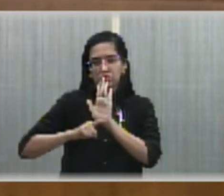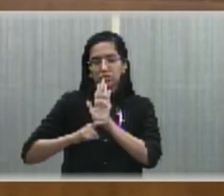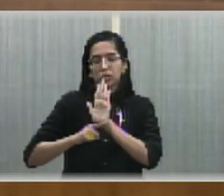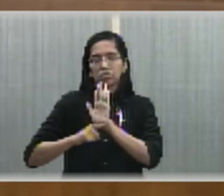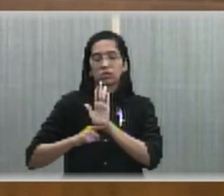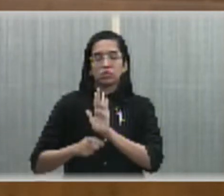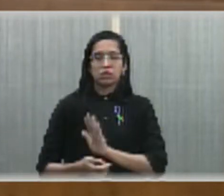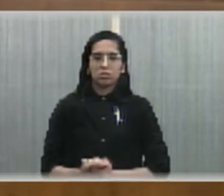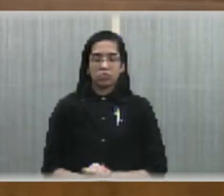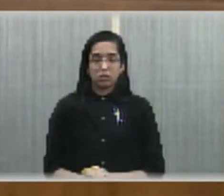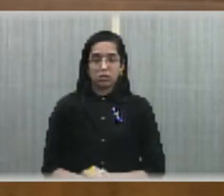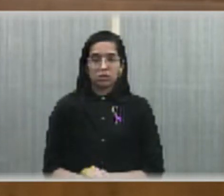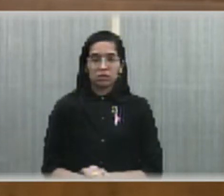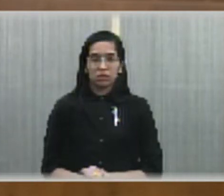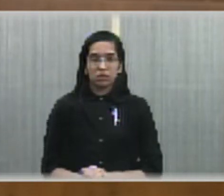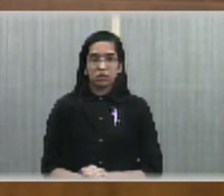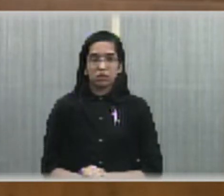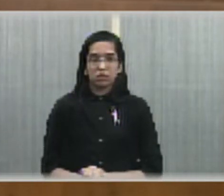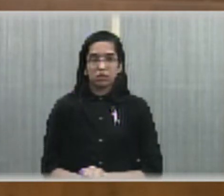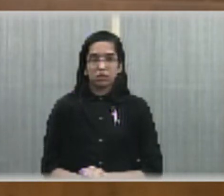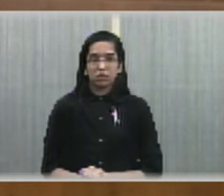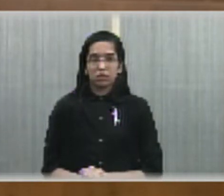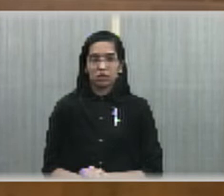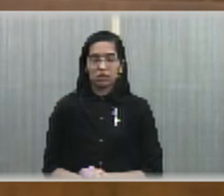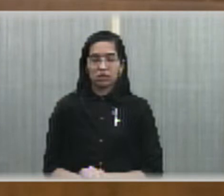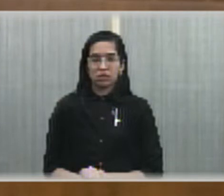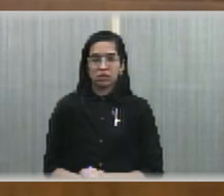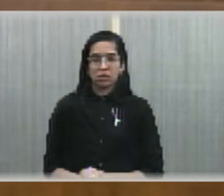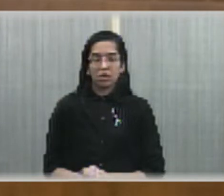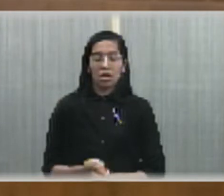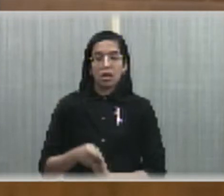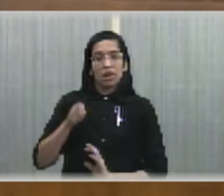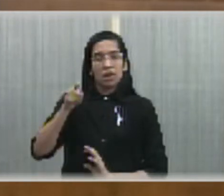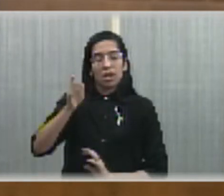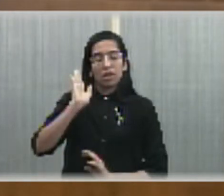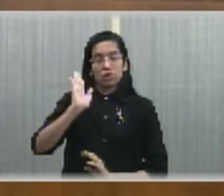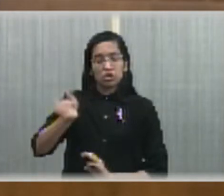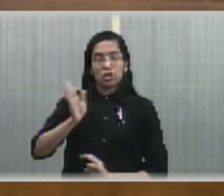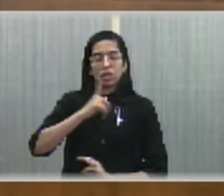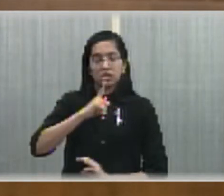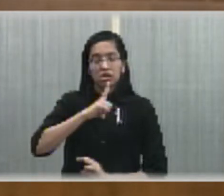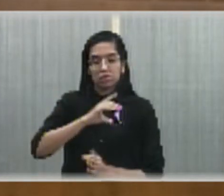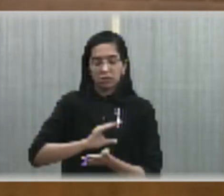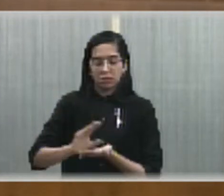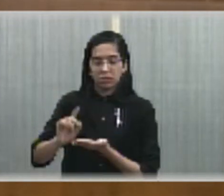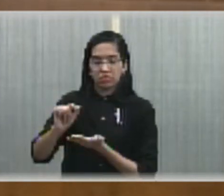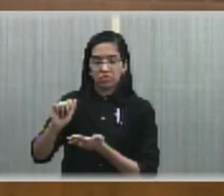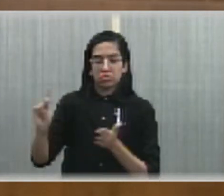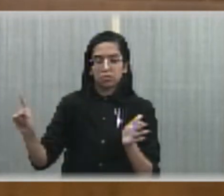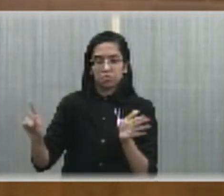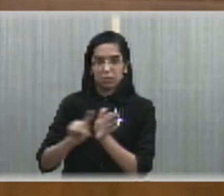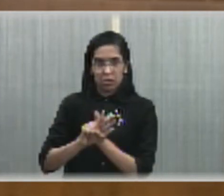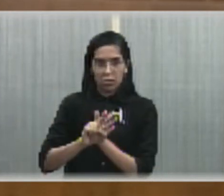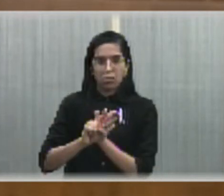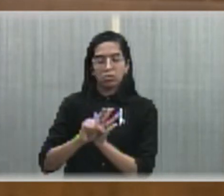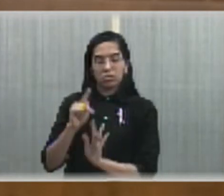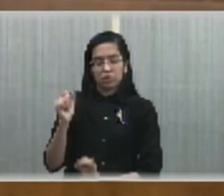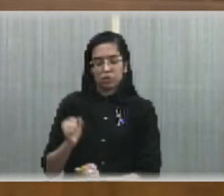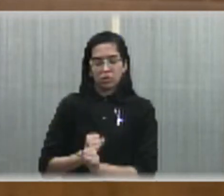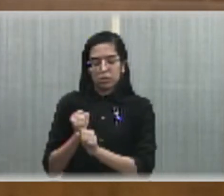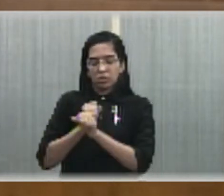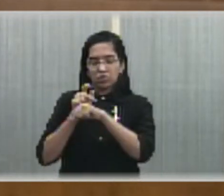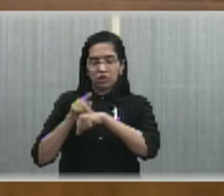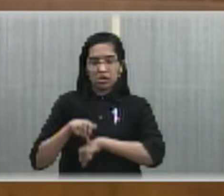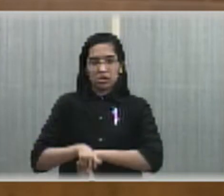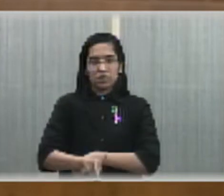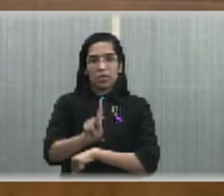organização. Lá, o município já tem verbas alocadas para também fazer pavimentação